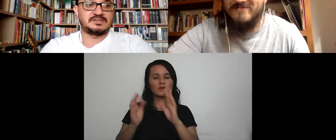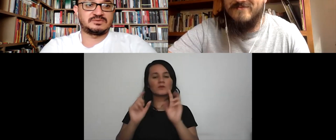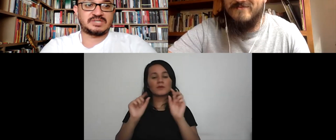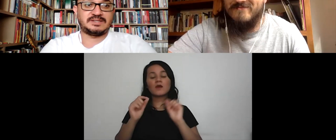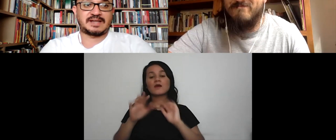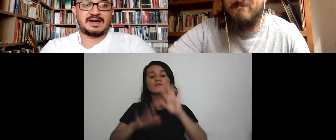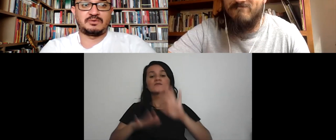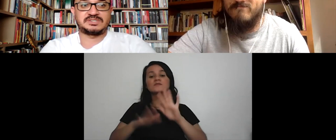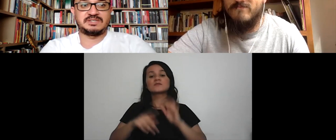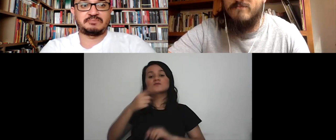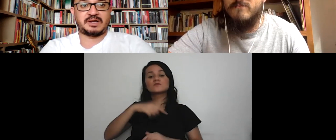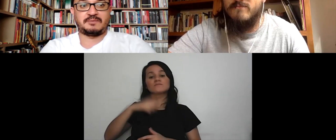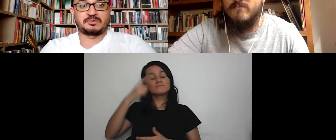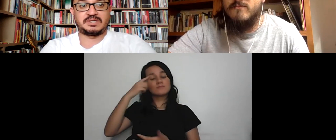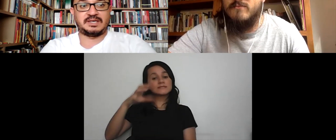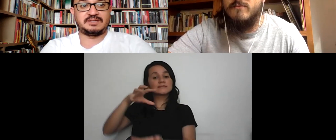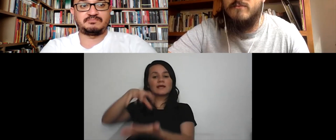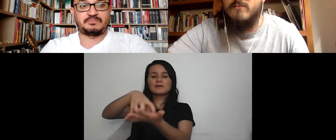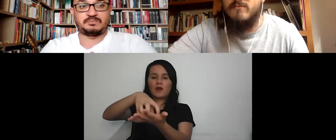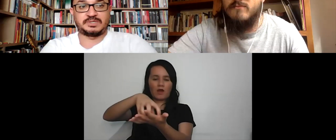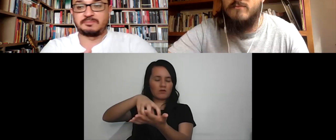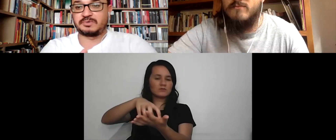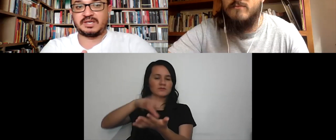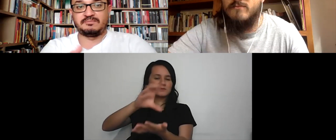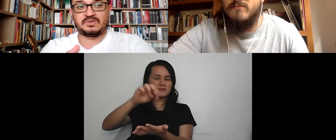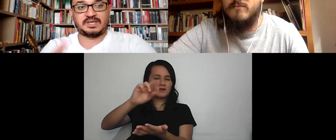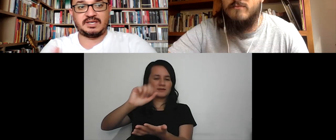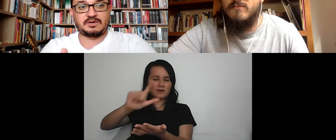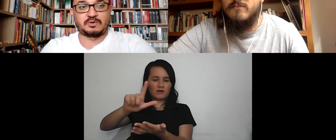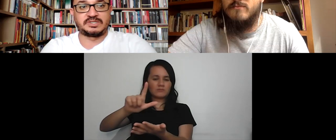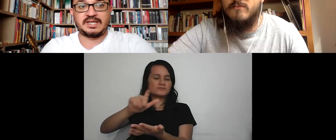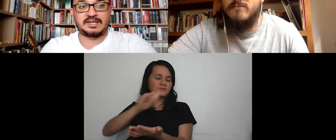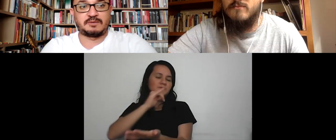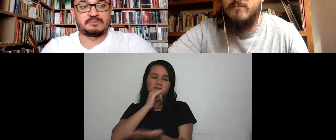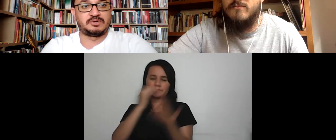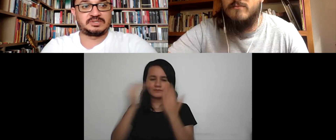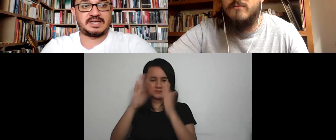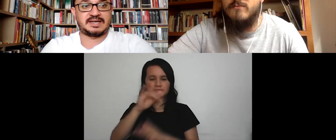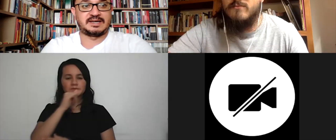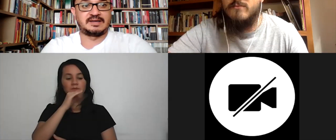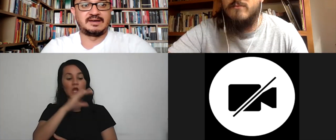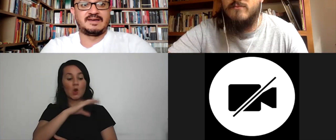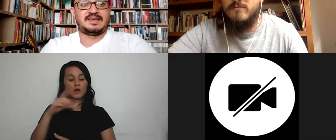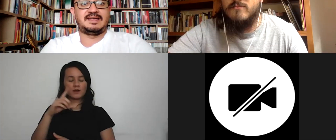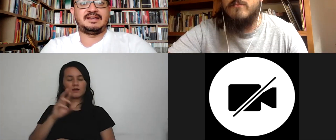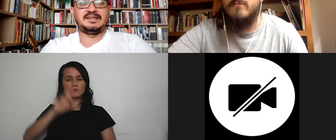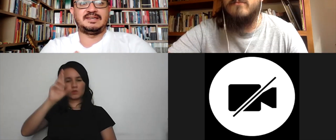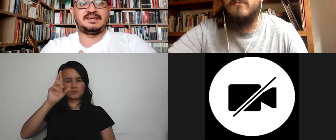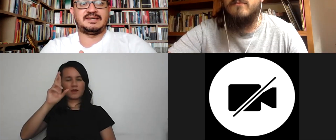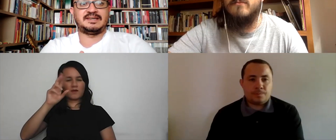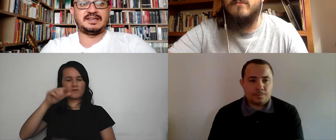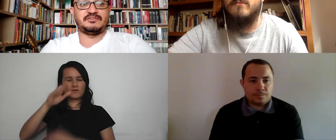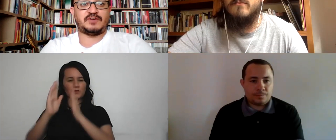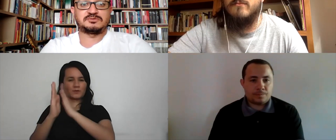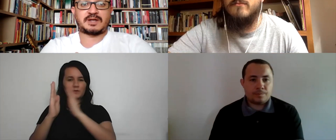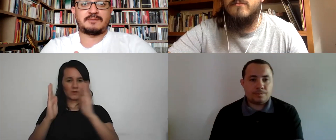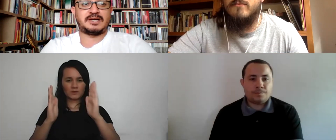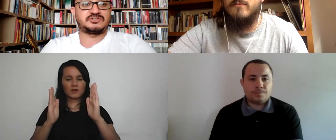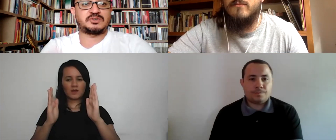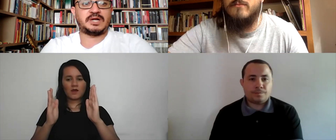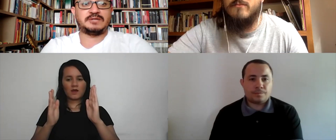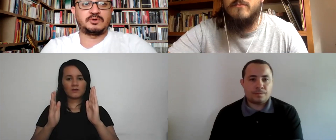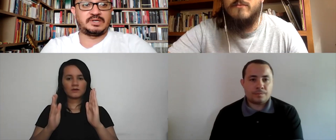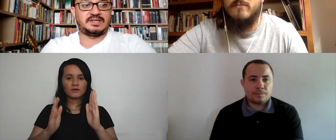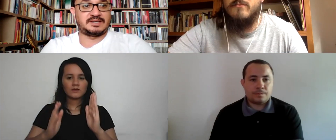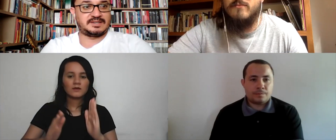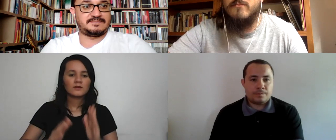numa questão central, assim, porque, por exemplo, quem coordena, né, uma biblioteca, ele faz um trabalho